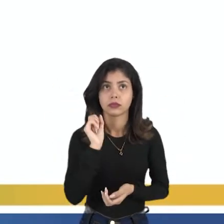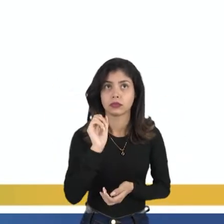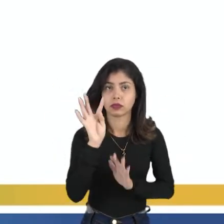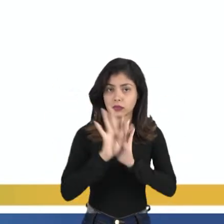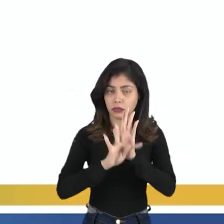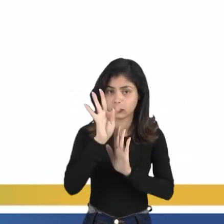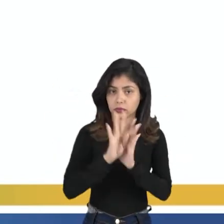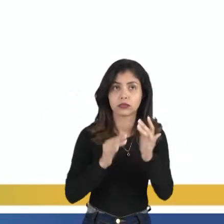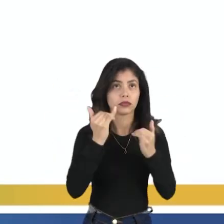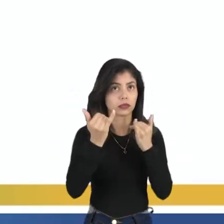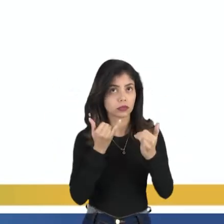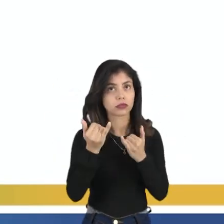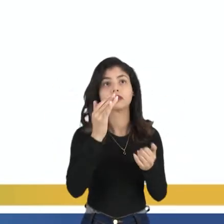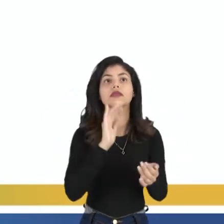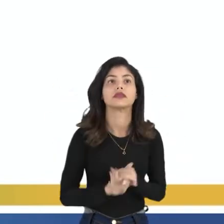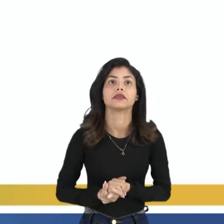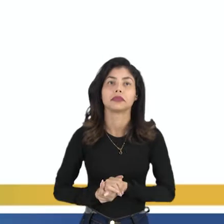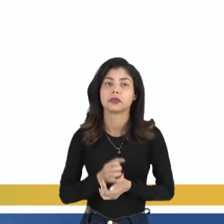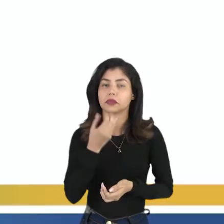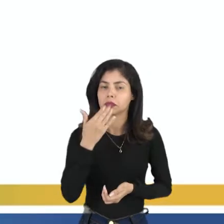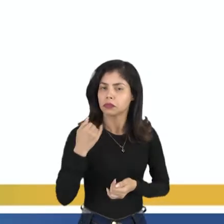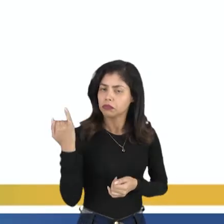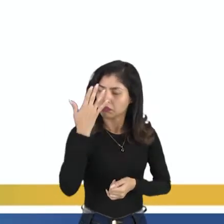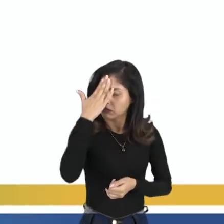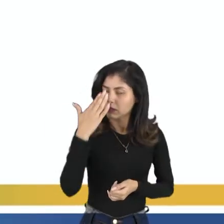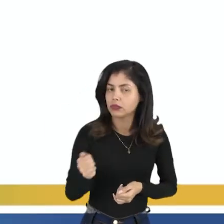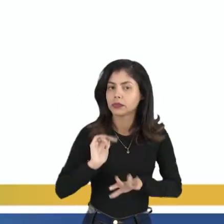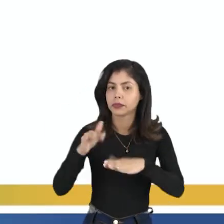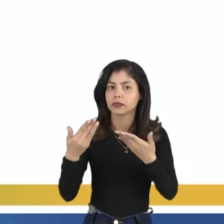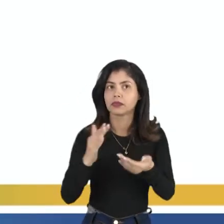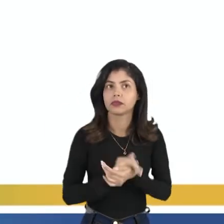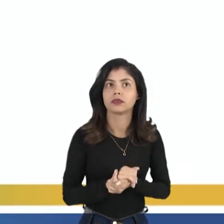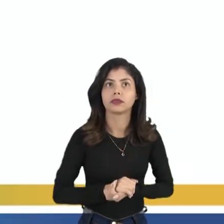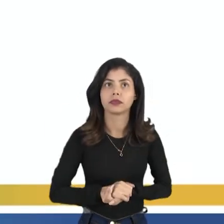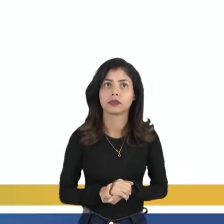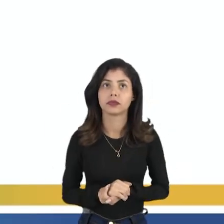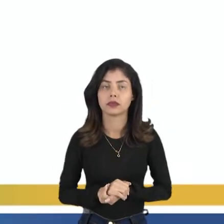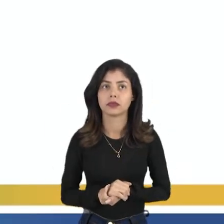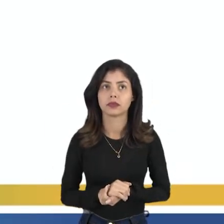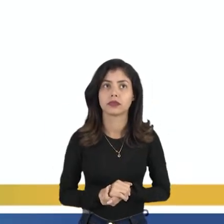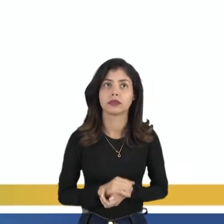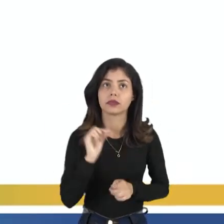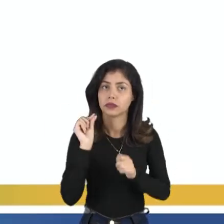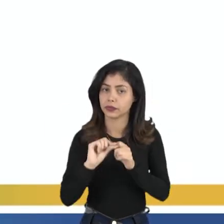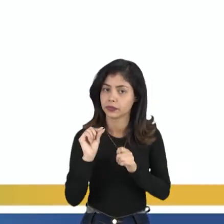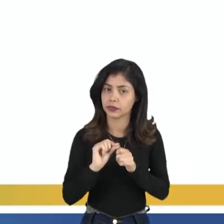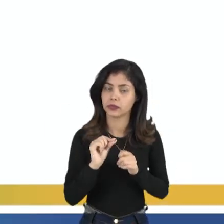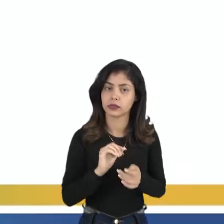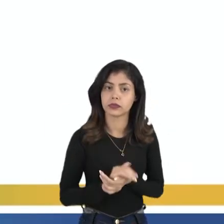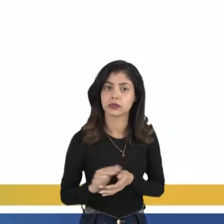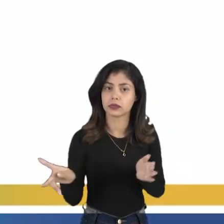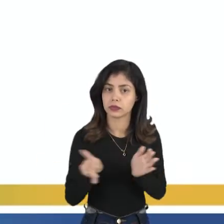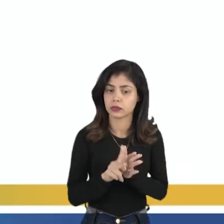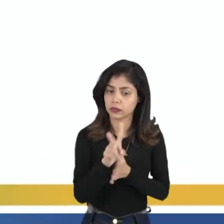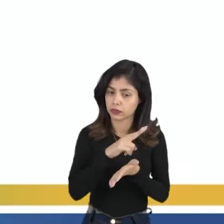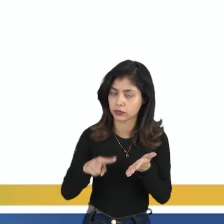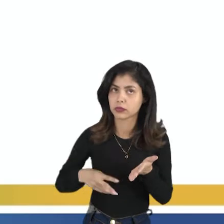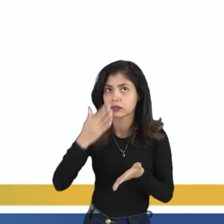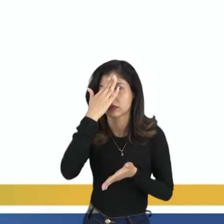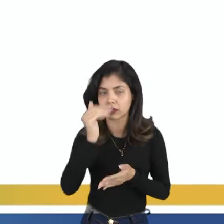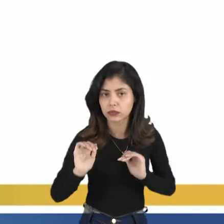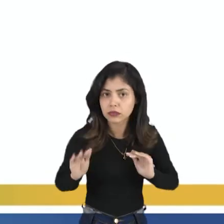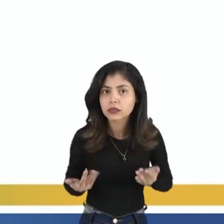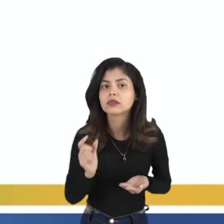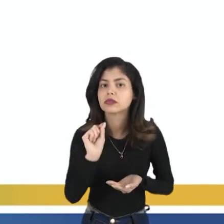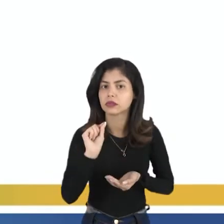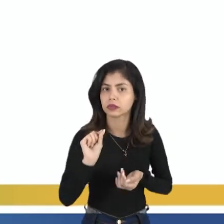texto publicitário. Muito importante sabermos a tipagem textual para realizarmos a devida leitura, para